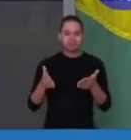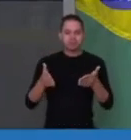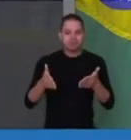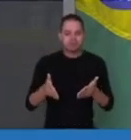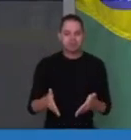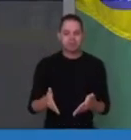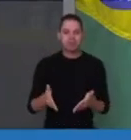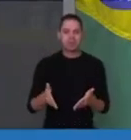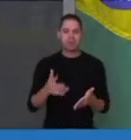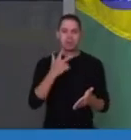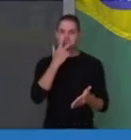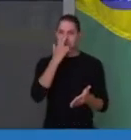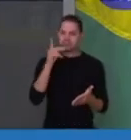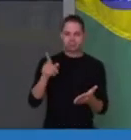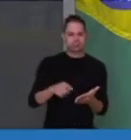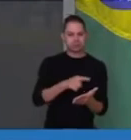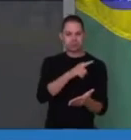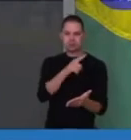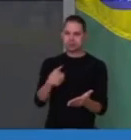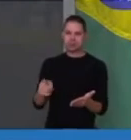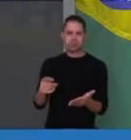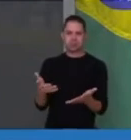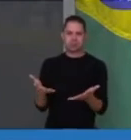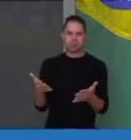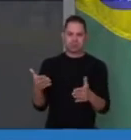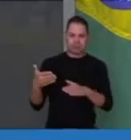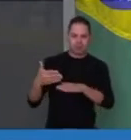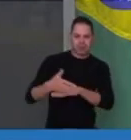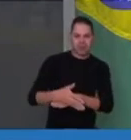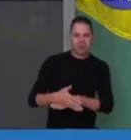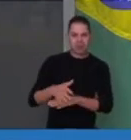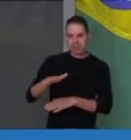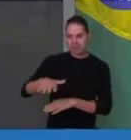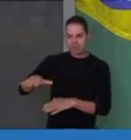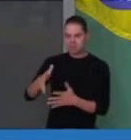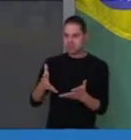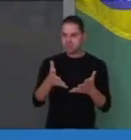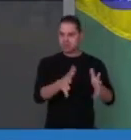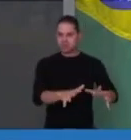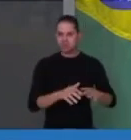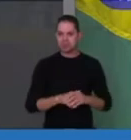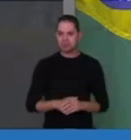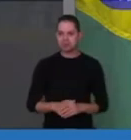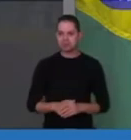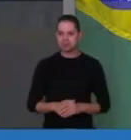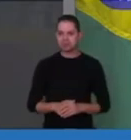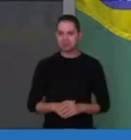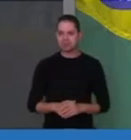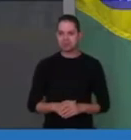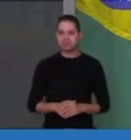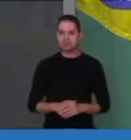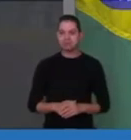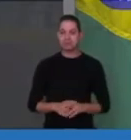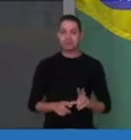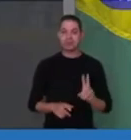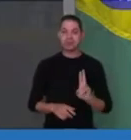da política que eles não queriam que chegasse aqui. No momento em que fecharam a aliança em torno do nome do